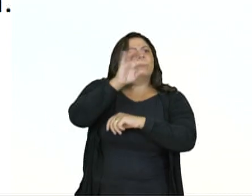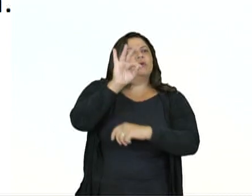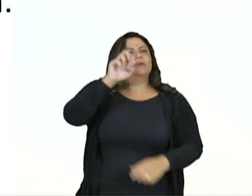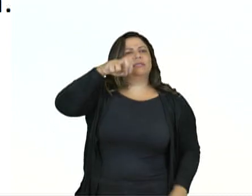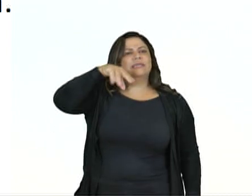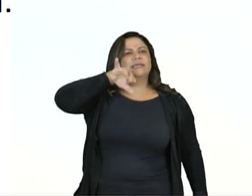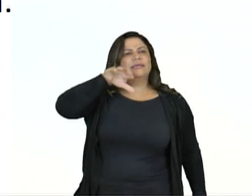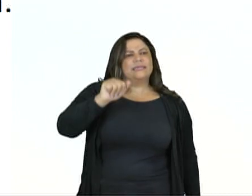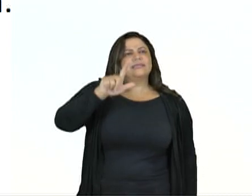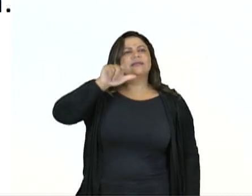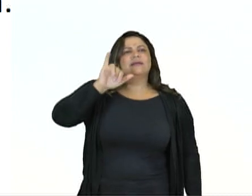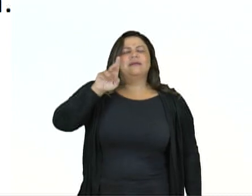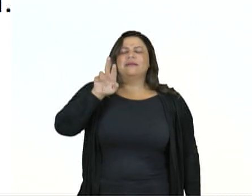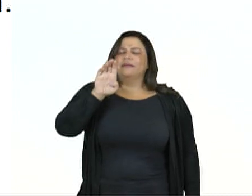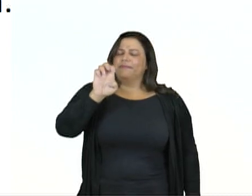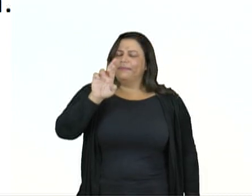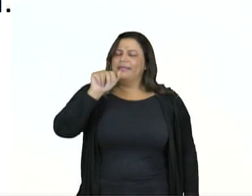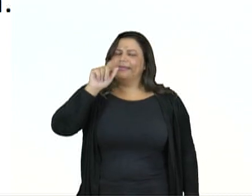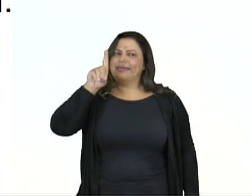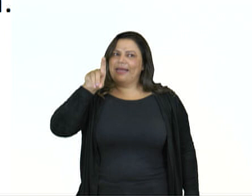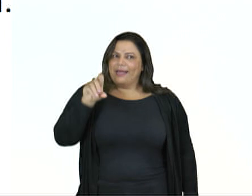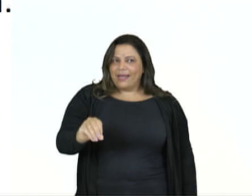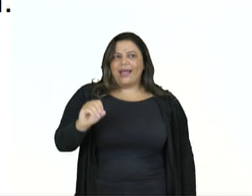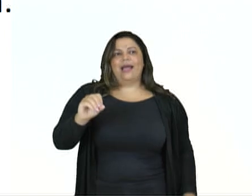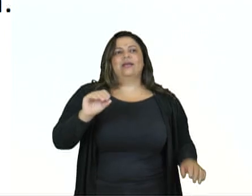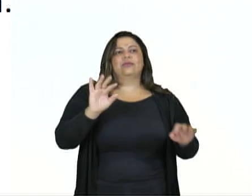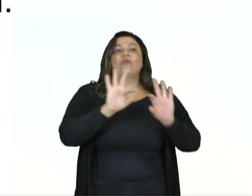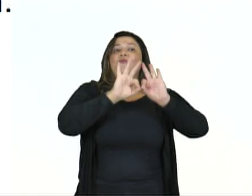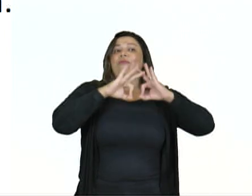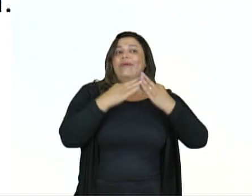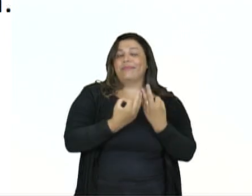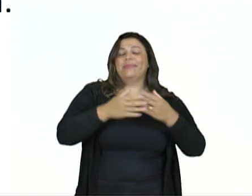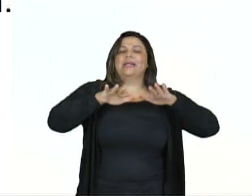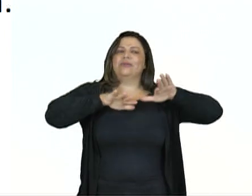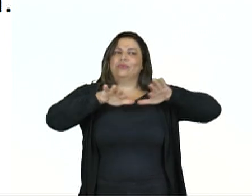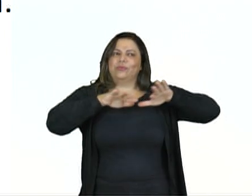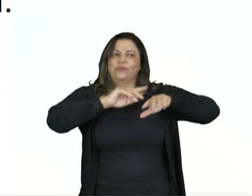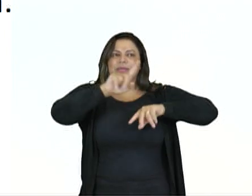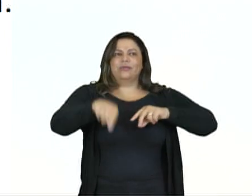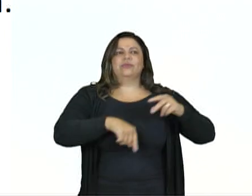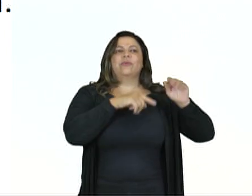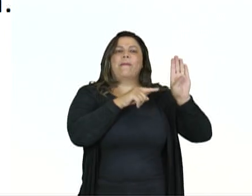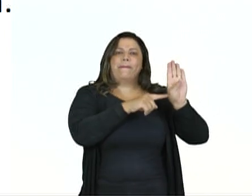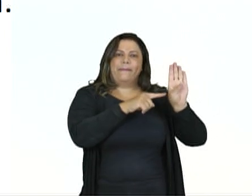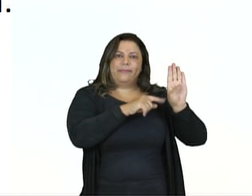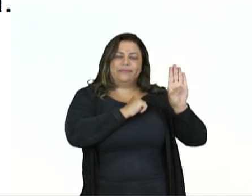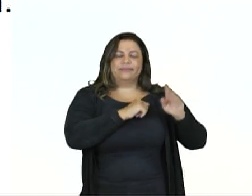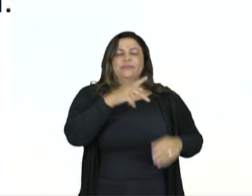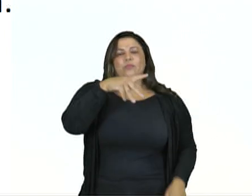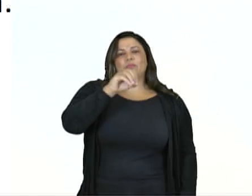Potencial, liberado e famílias de movimentos. B.